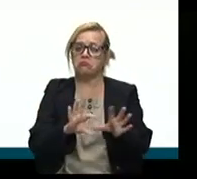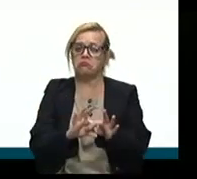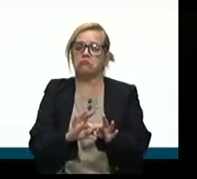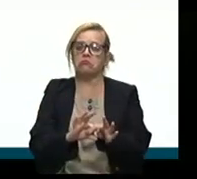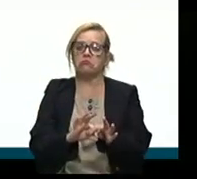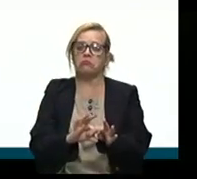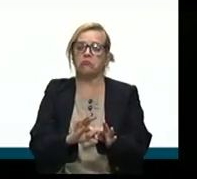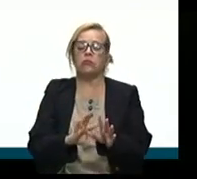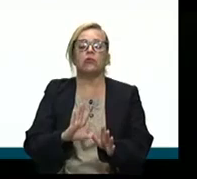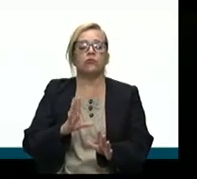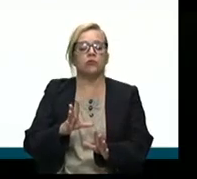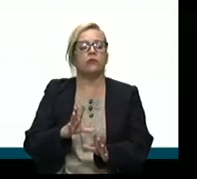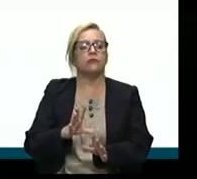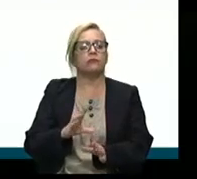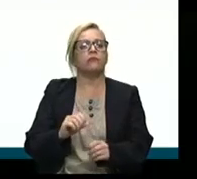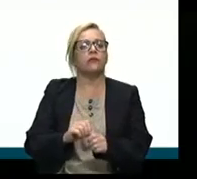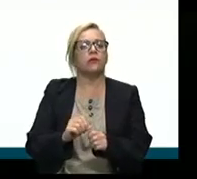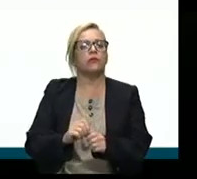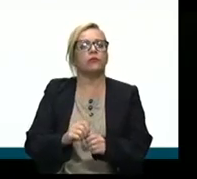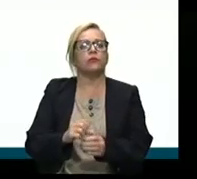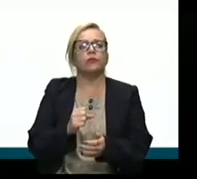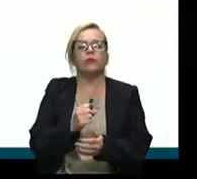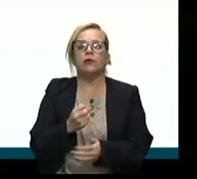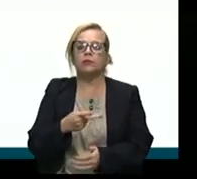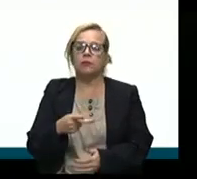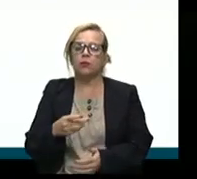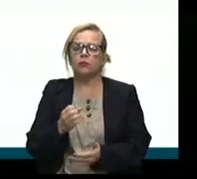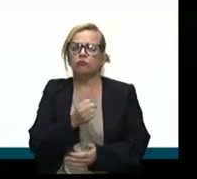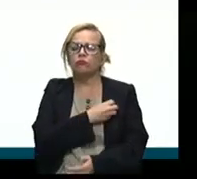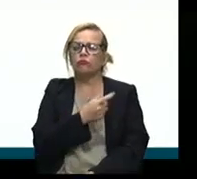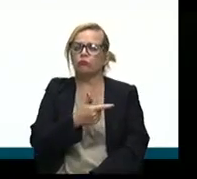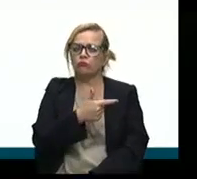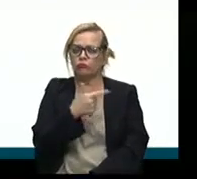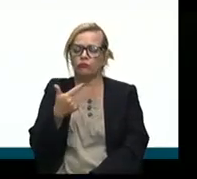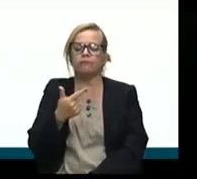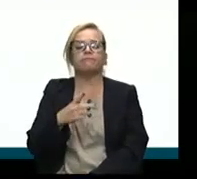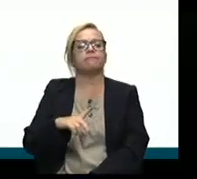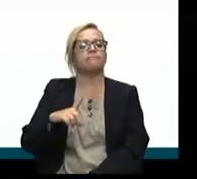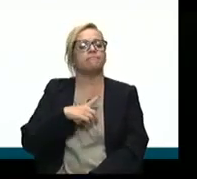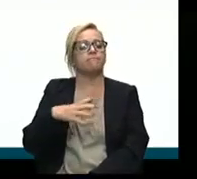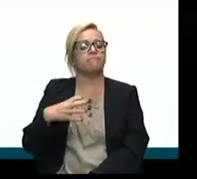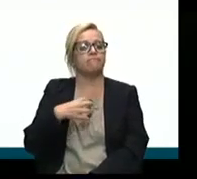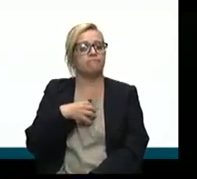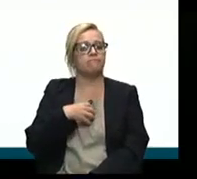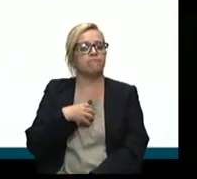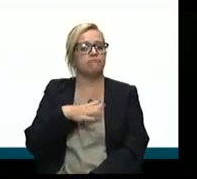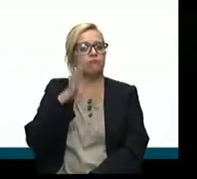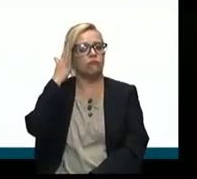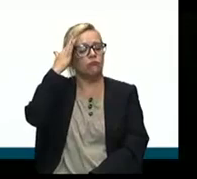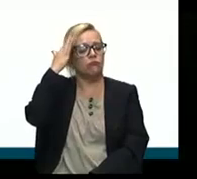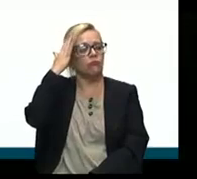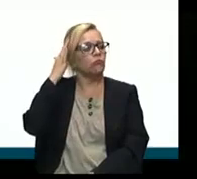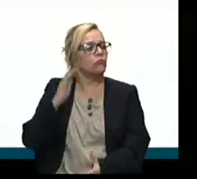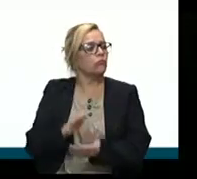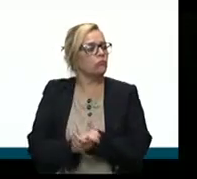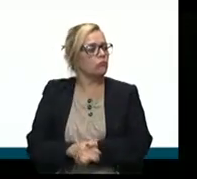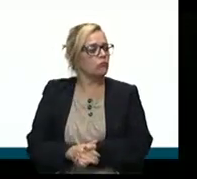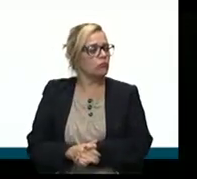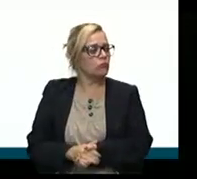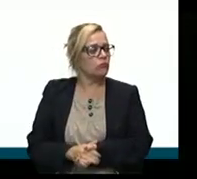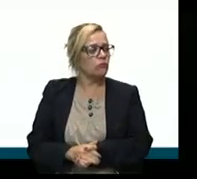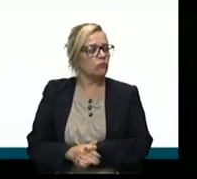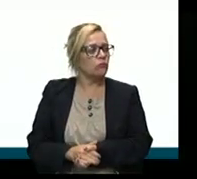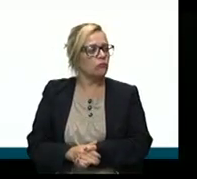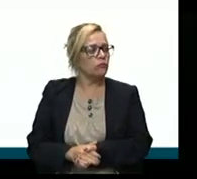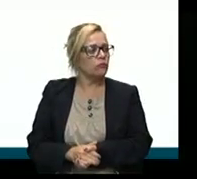que foi o que nós fizemos na situação problema 2. Logo, faz sentido determinarmos a equação da reta